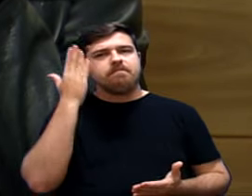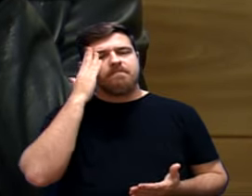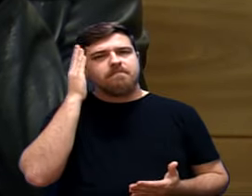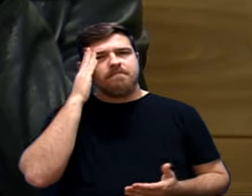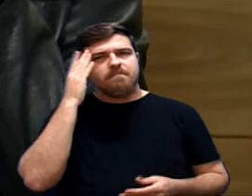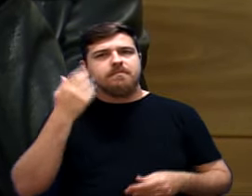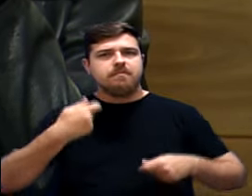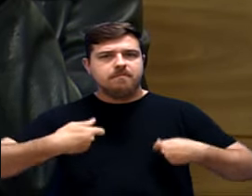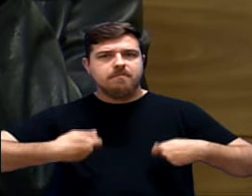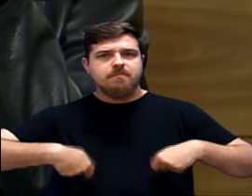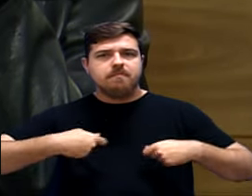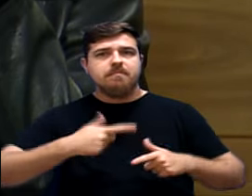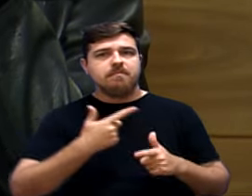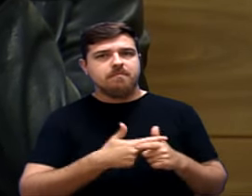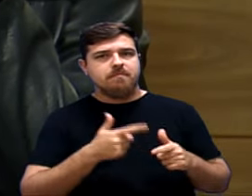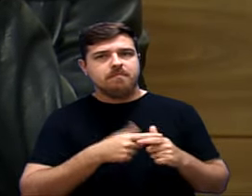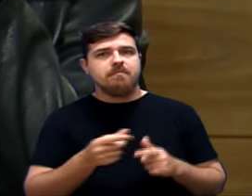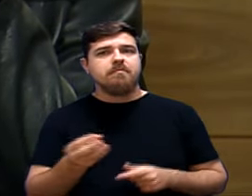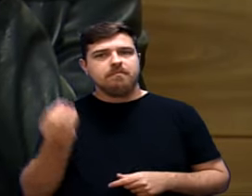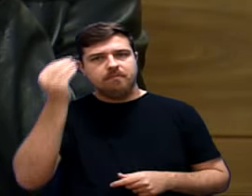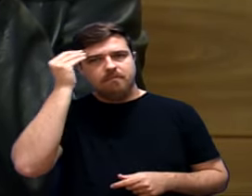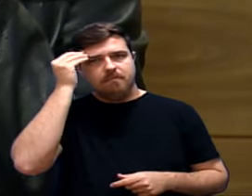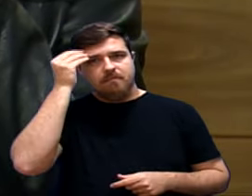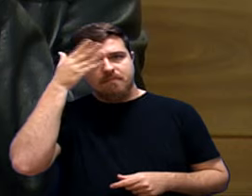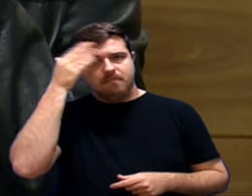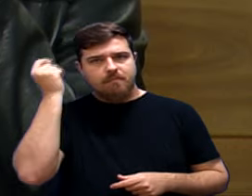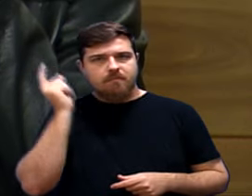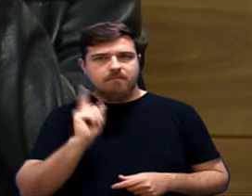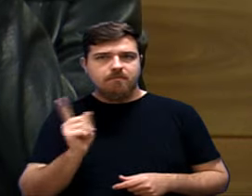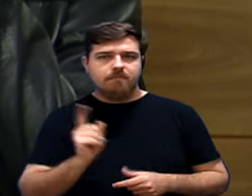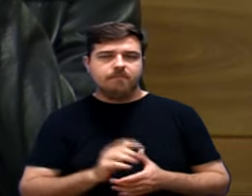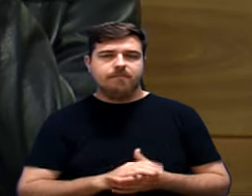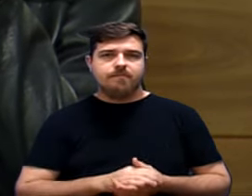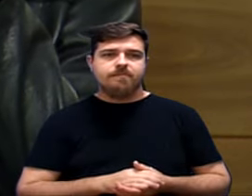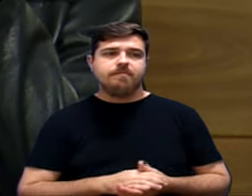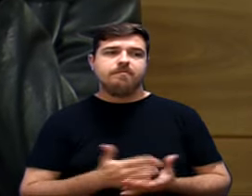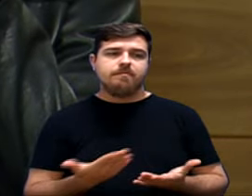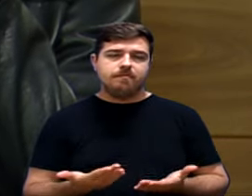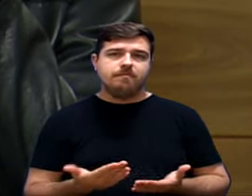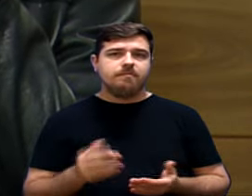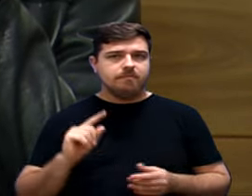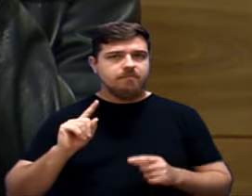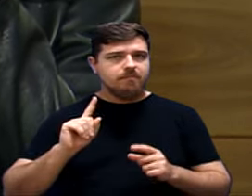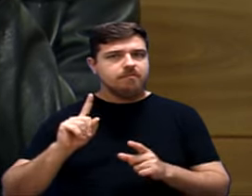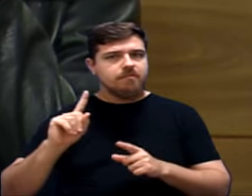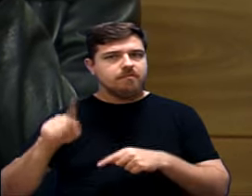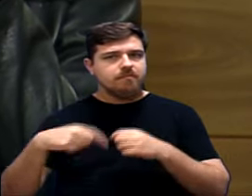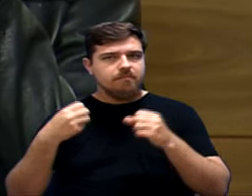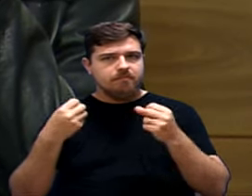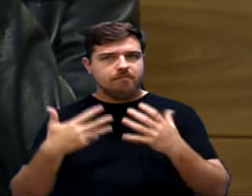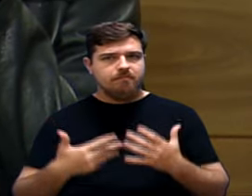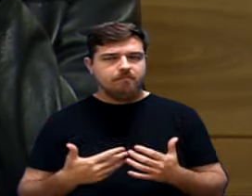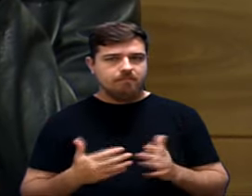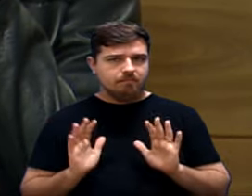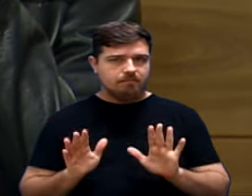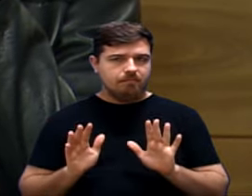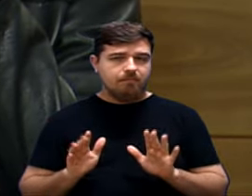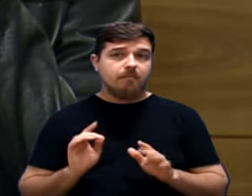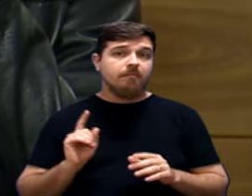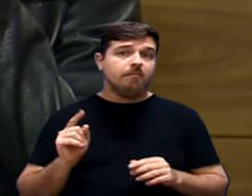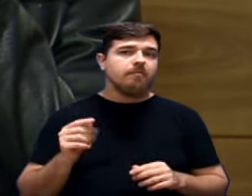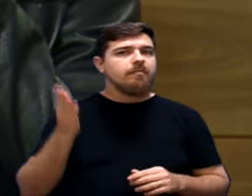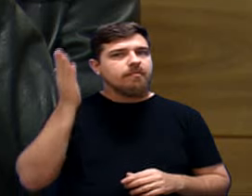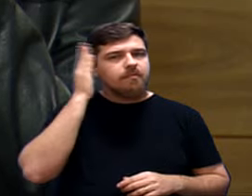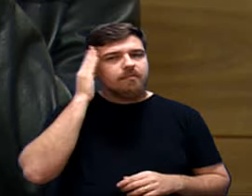nosso radar a gente entende n então eu vou chegar lá eu vou chegar lá então tá no nosso